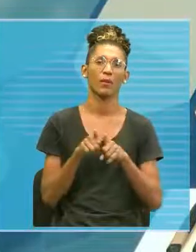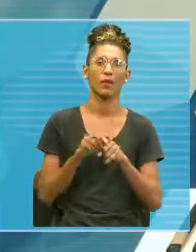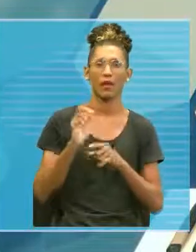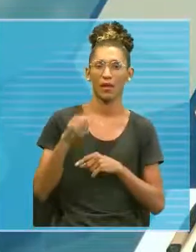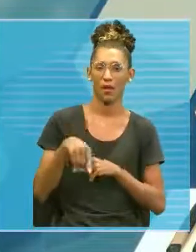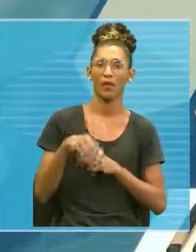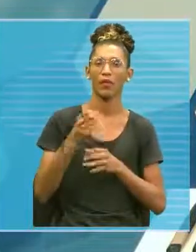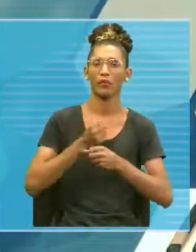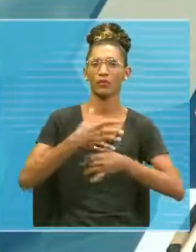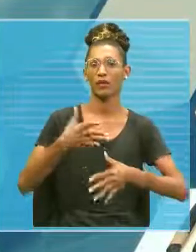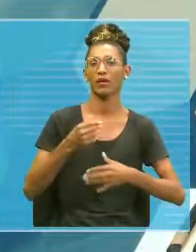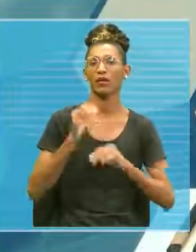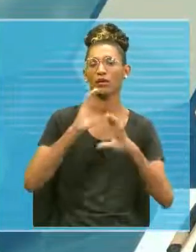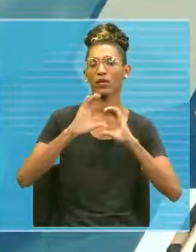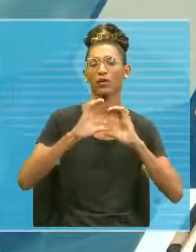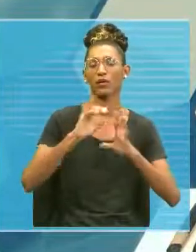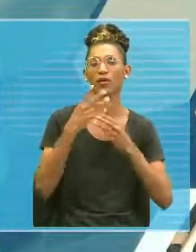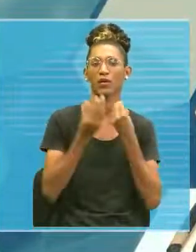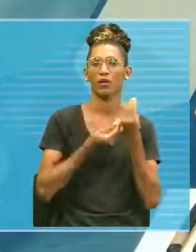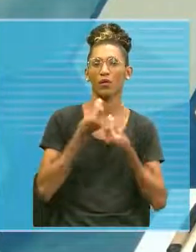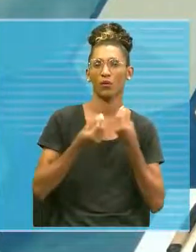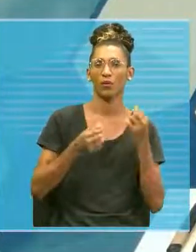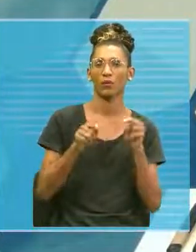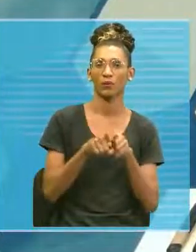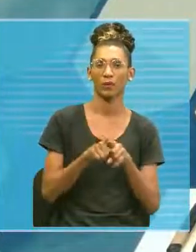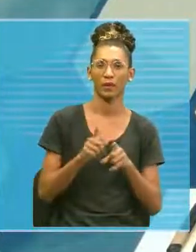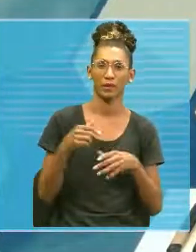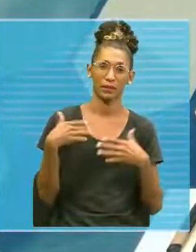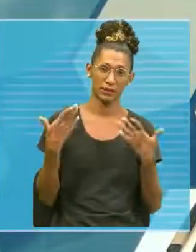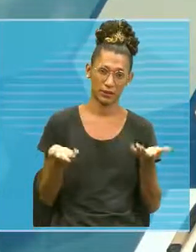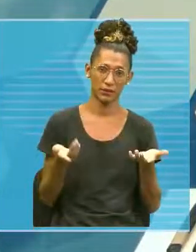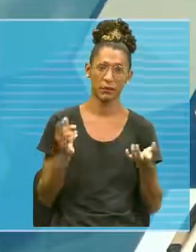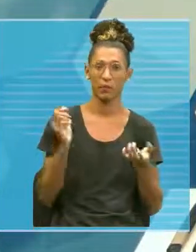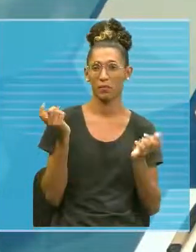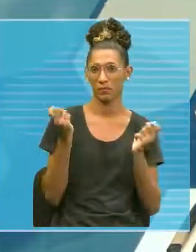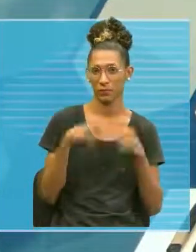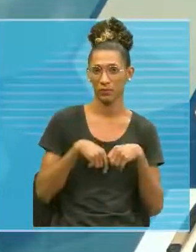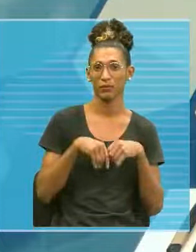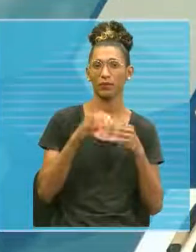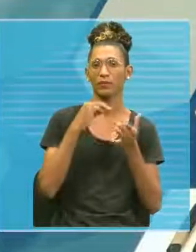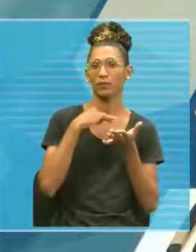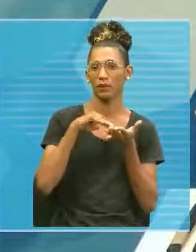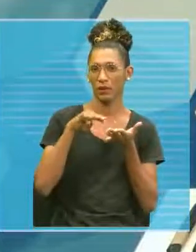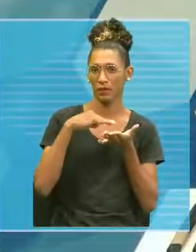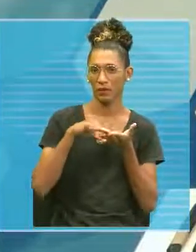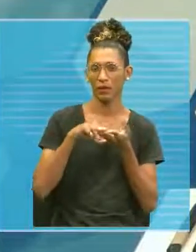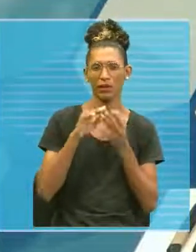sem se comunicam é com a gente botão pode mandar mensagem